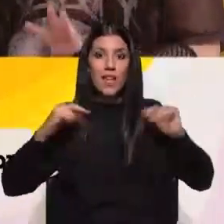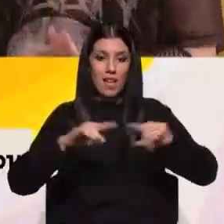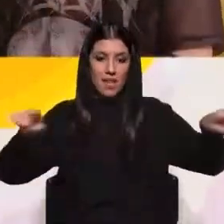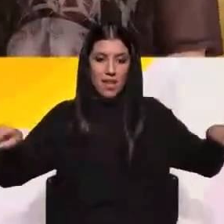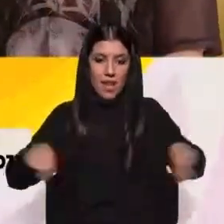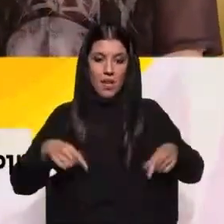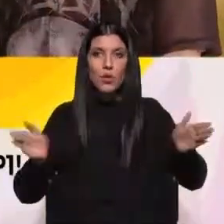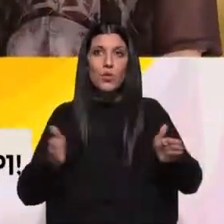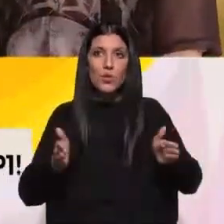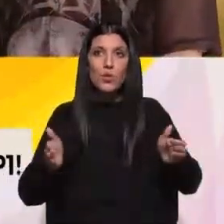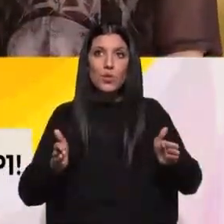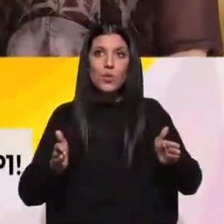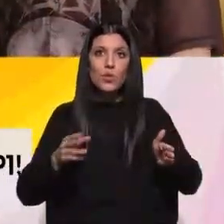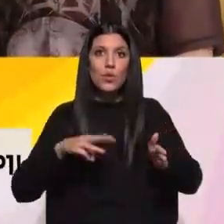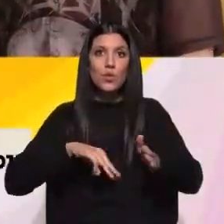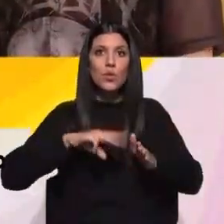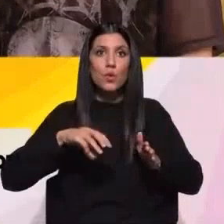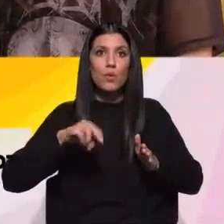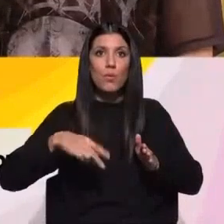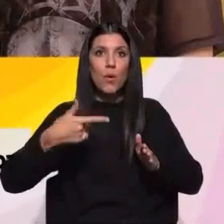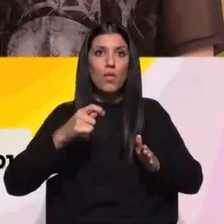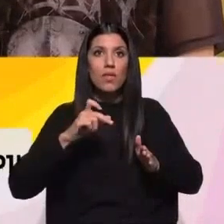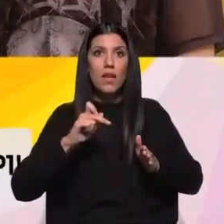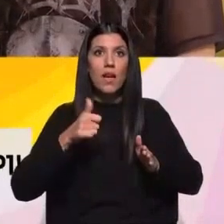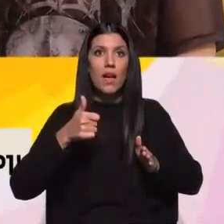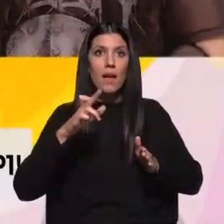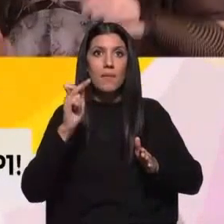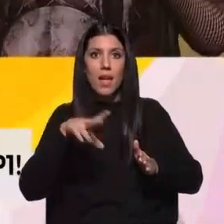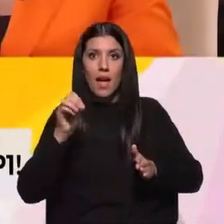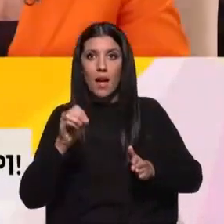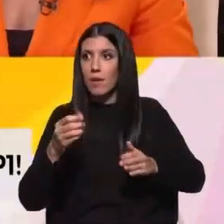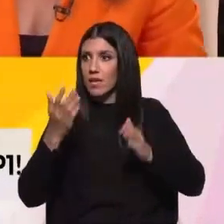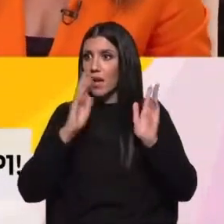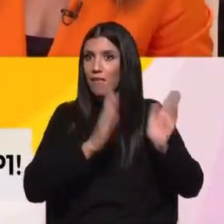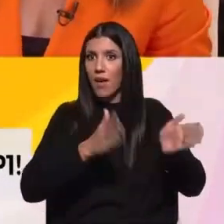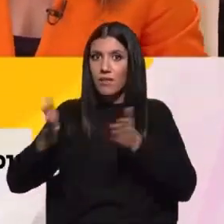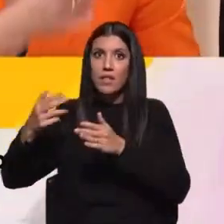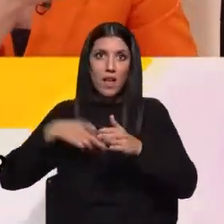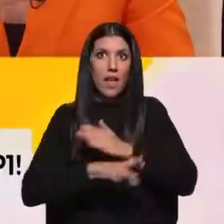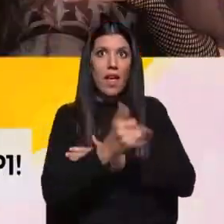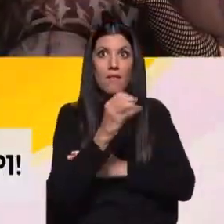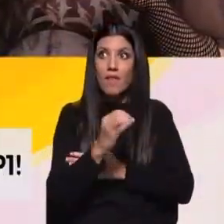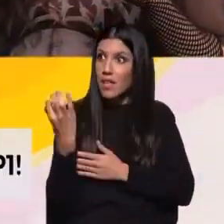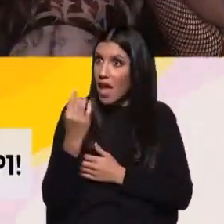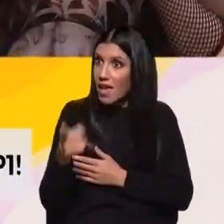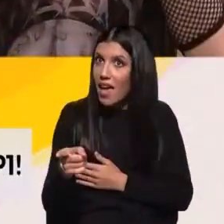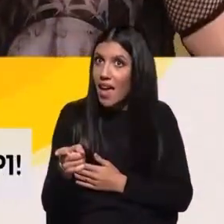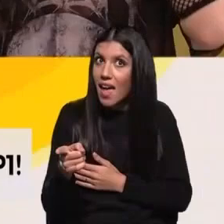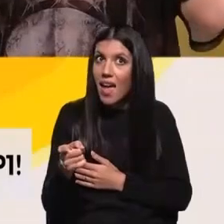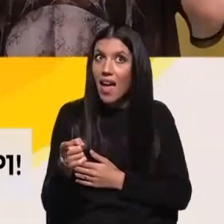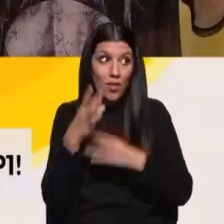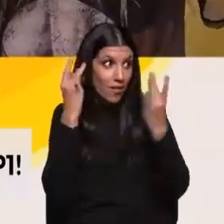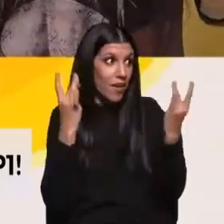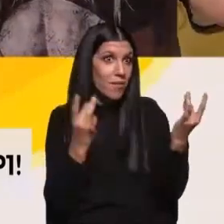pequeno estúdio em Montabrão. Mas ensaiam aos bocados, não é? Primeiro entram 20, depois entram 20. Sim, é 20 de cada vez, 20 de cada vez. Eu pensei que estava a